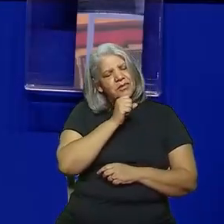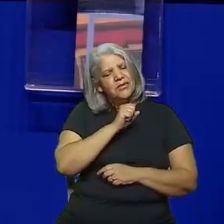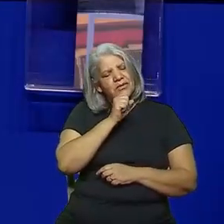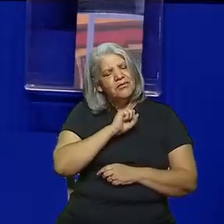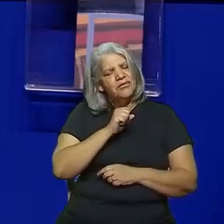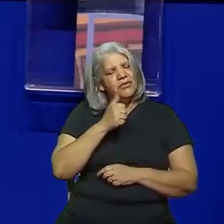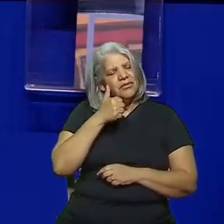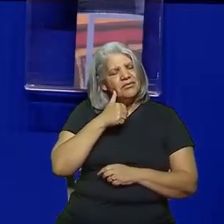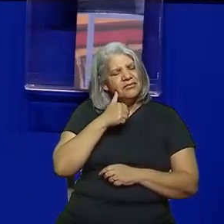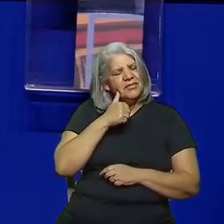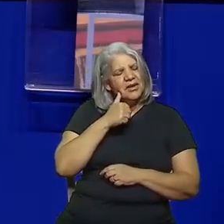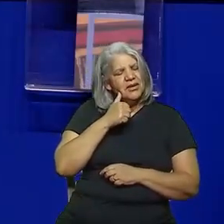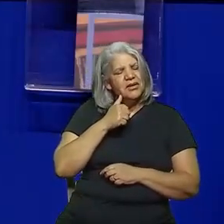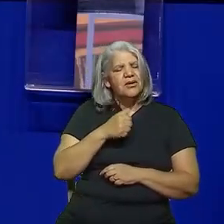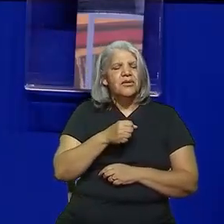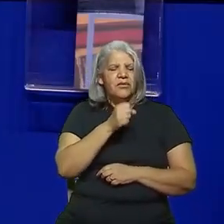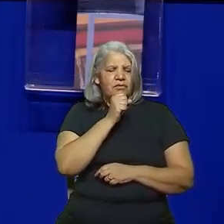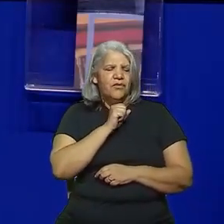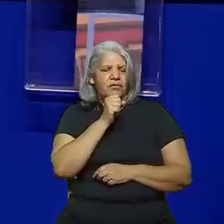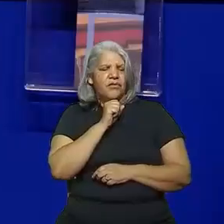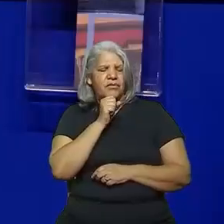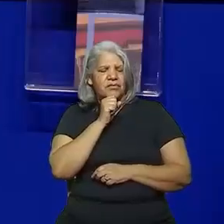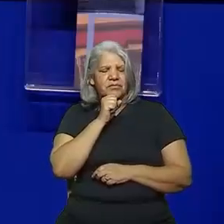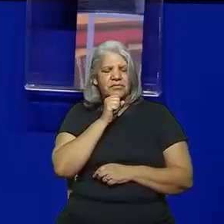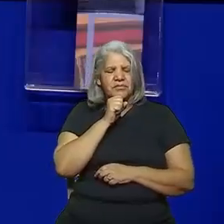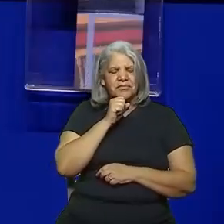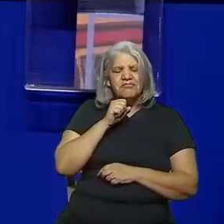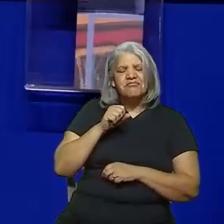Meu avô estava na mesa assim.